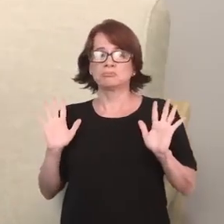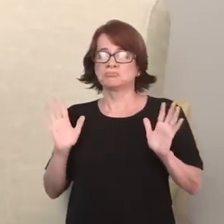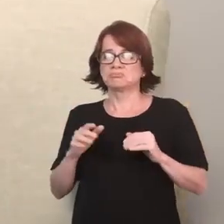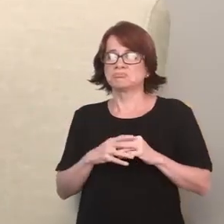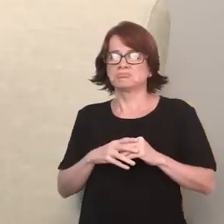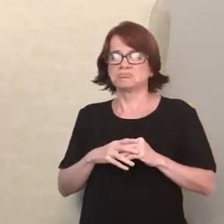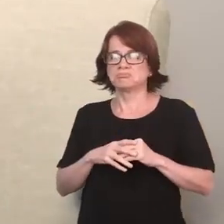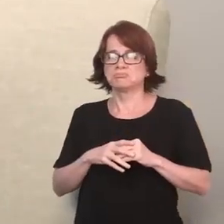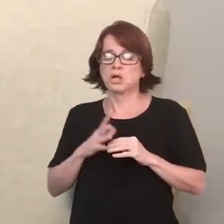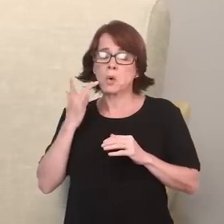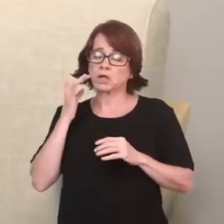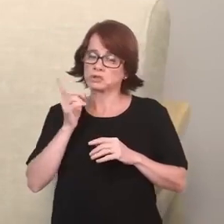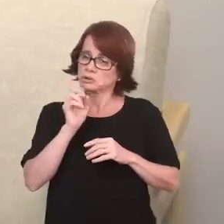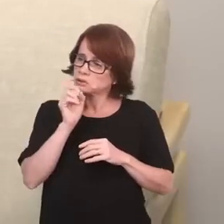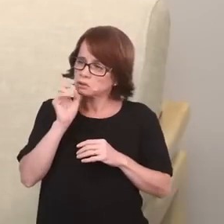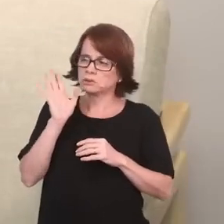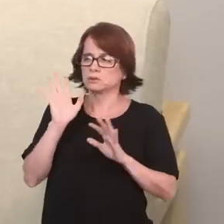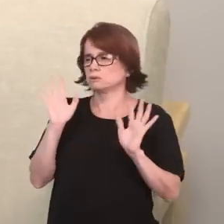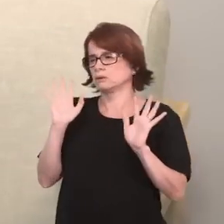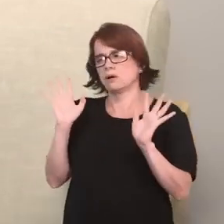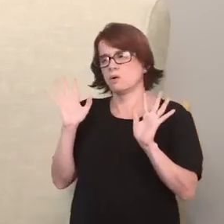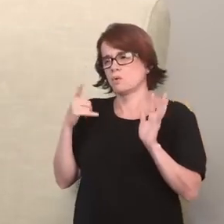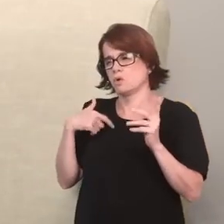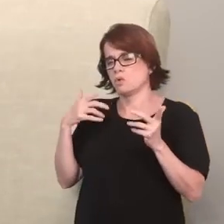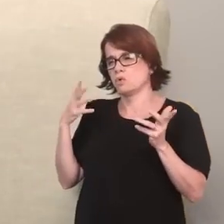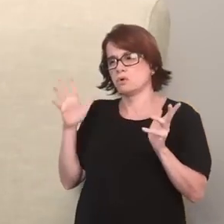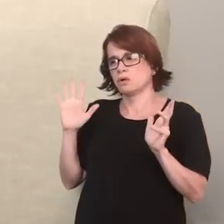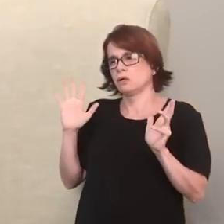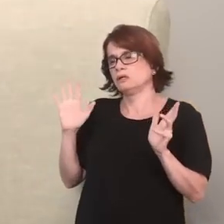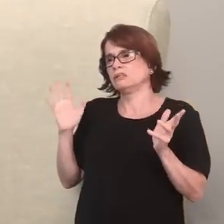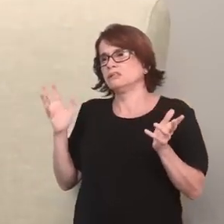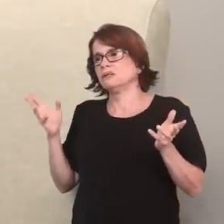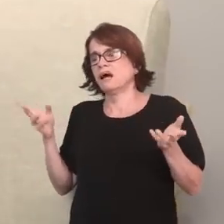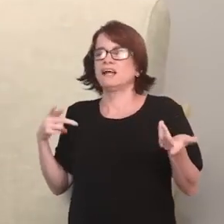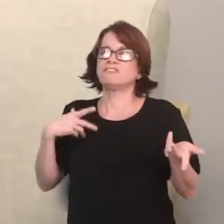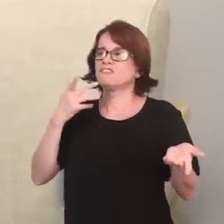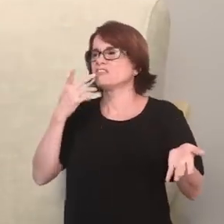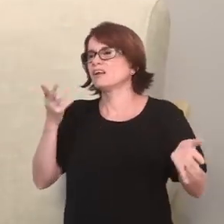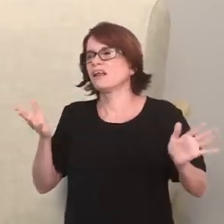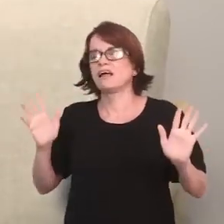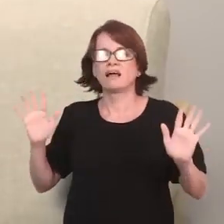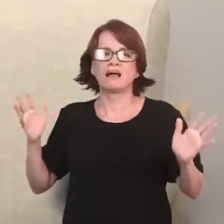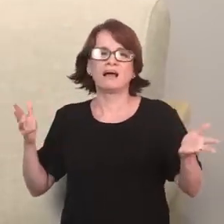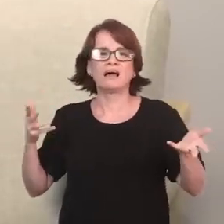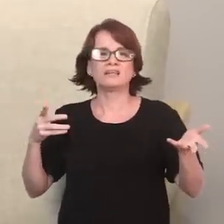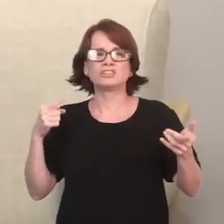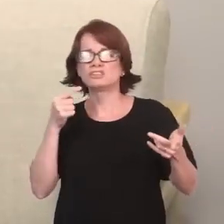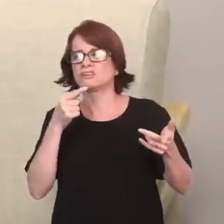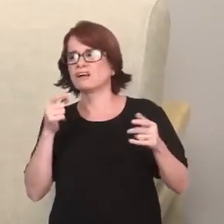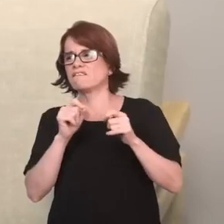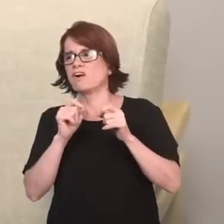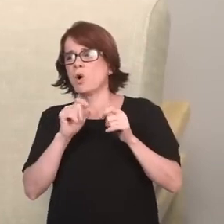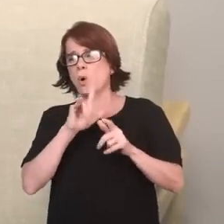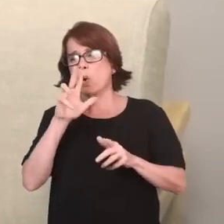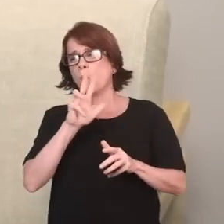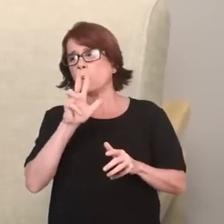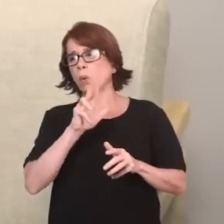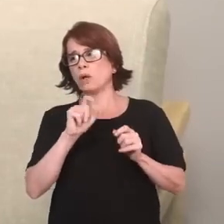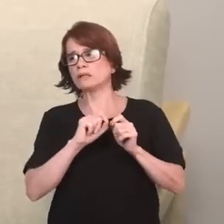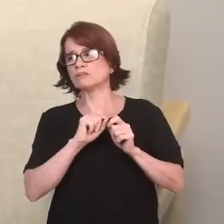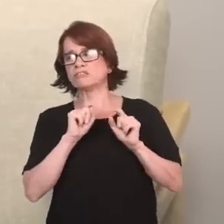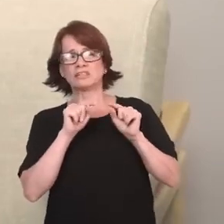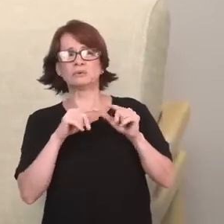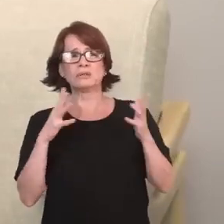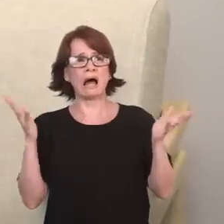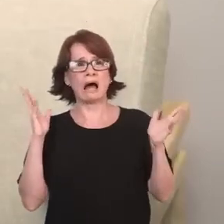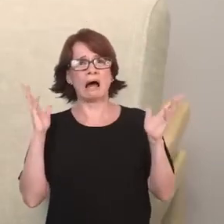muito inesperada, não vejo. Né? E não venham dizer que, ai meu Deus, o Lula está fazendo isso. Ele está